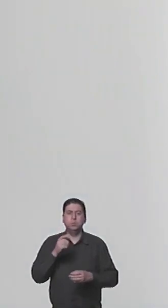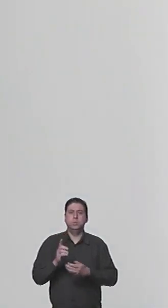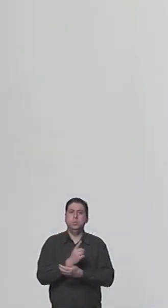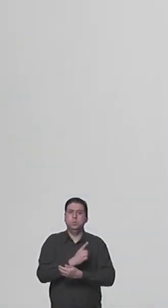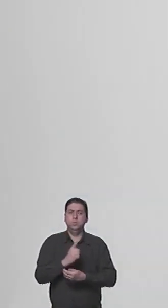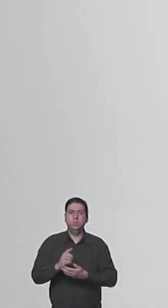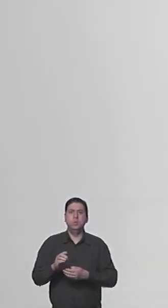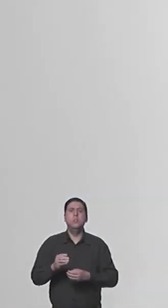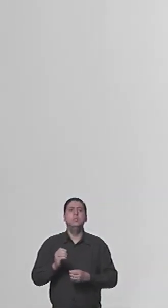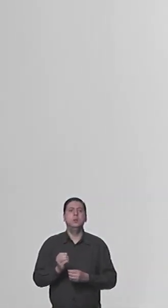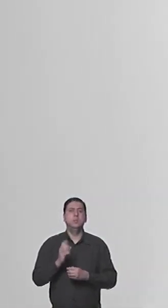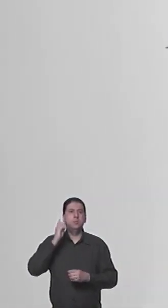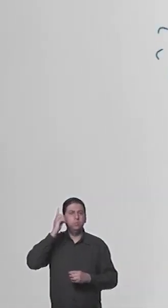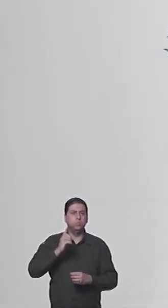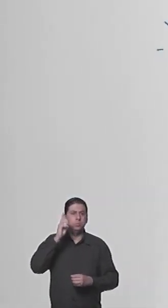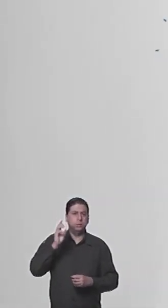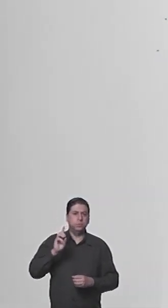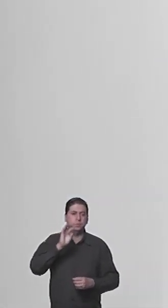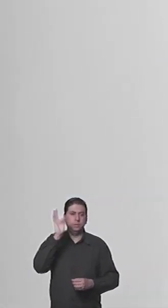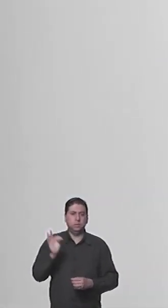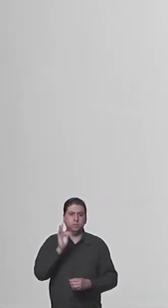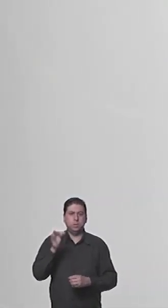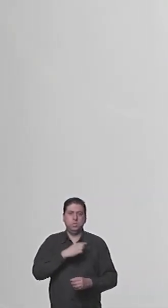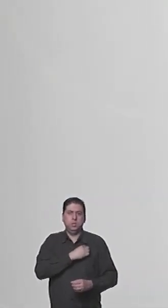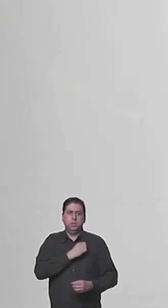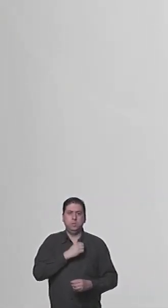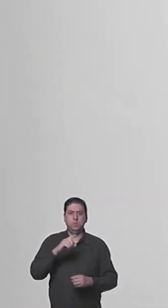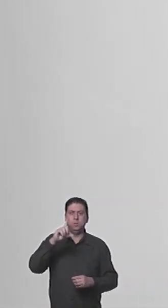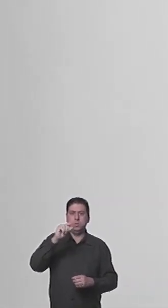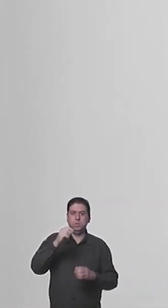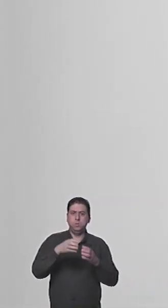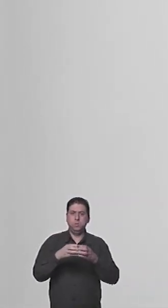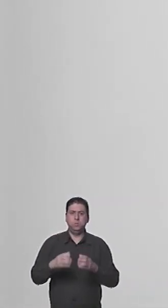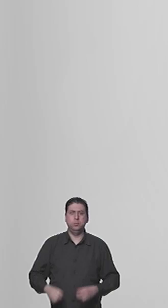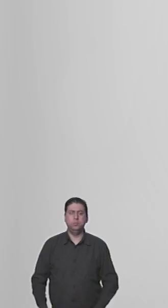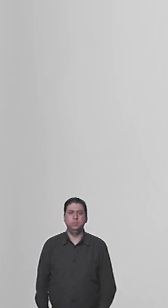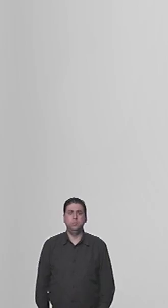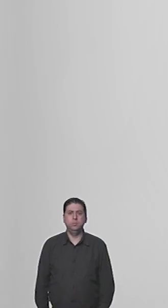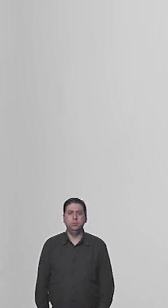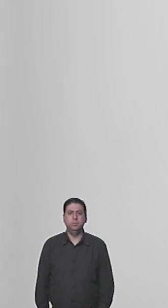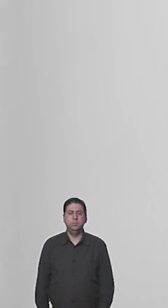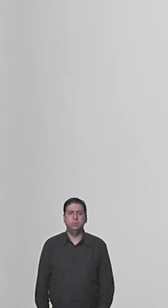Candidatos a deputados federais do Republicanos.